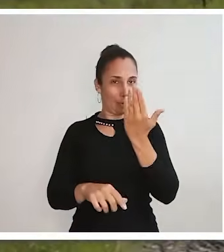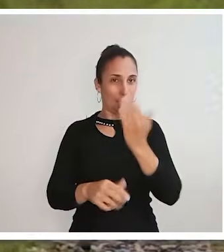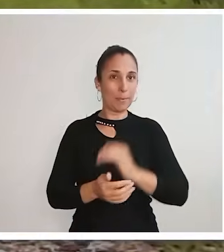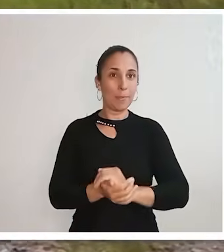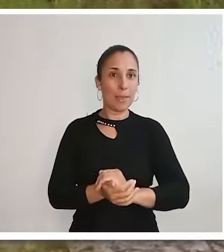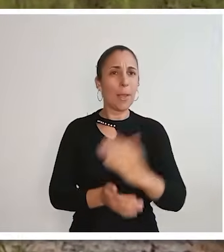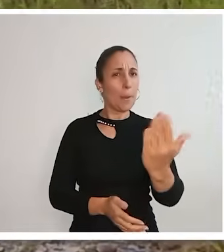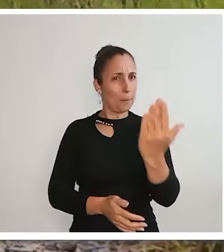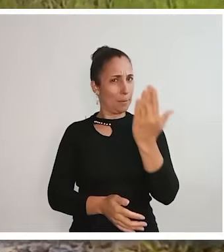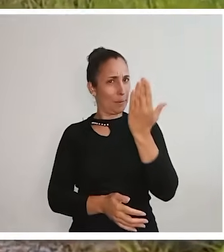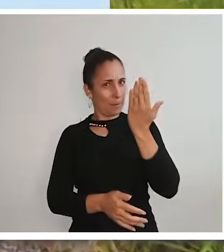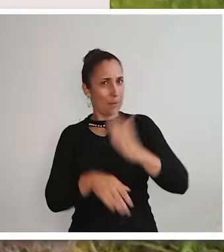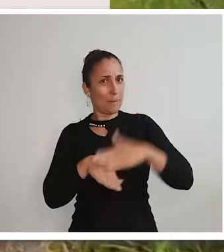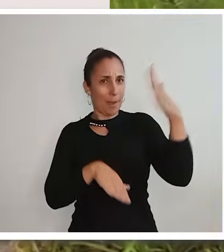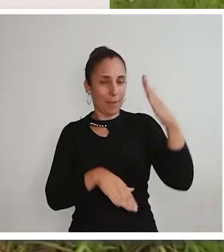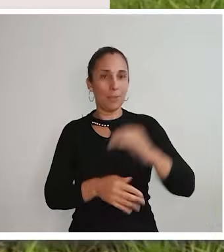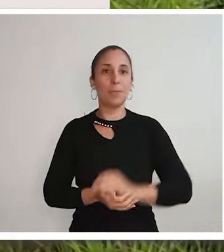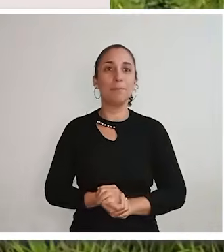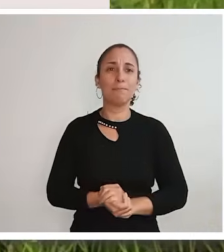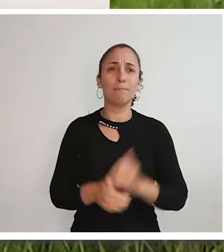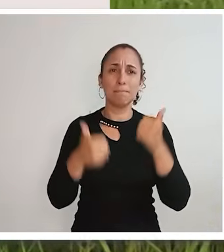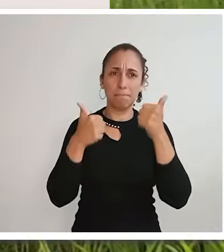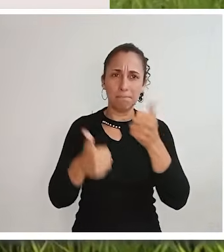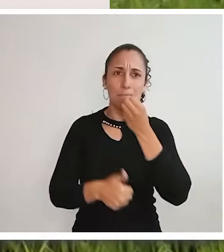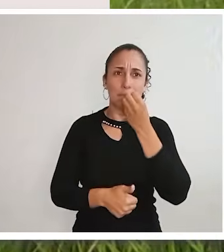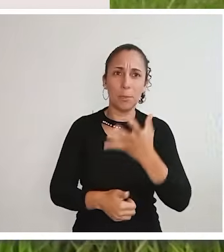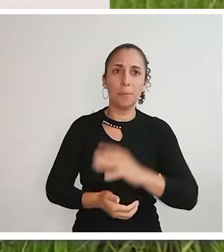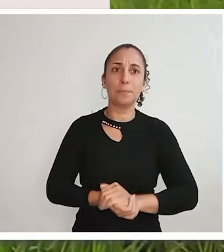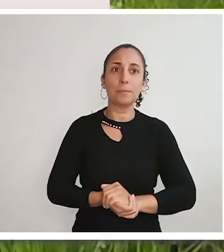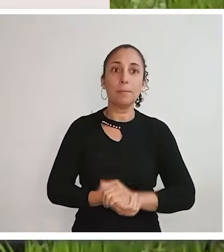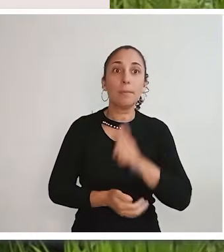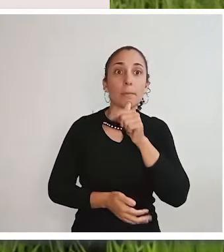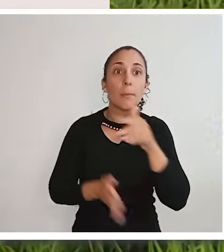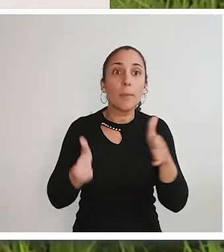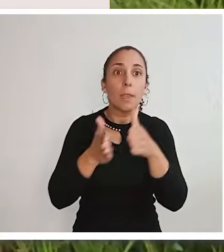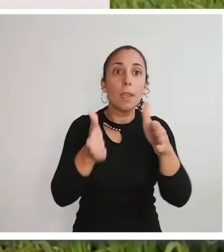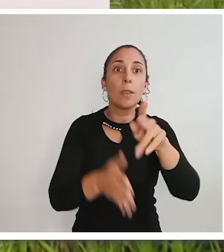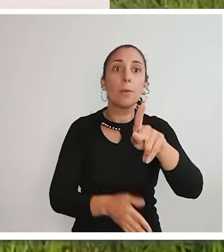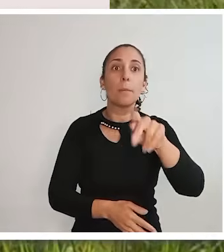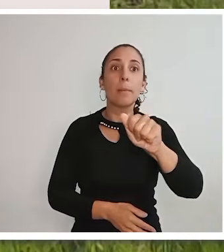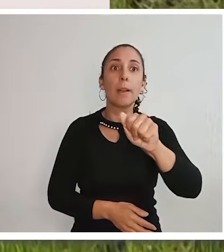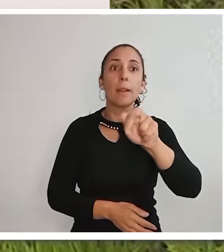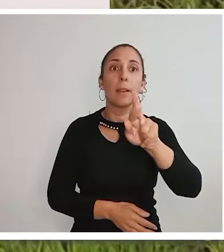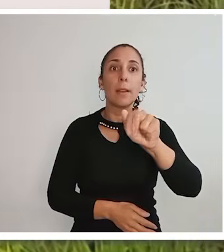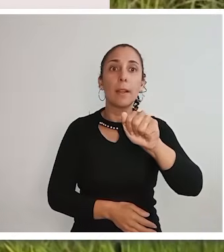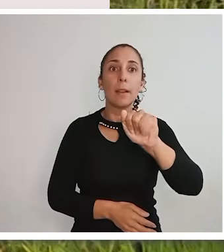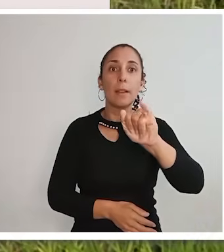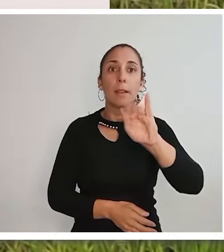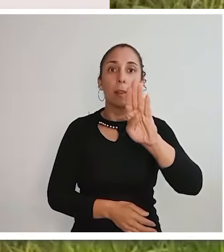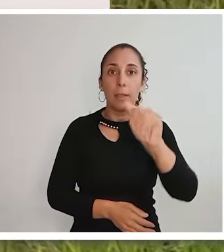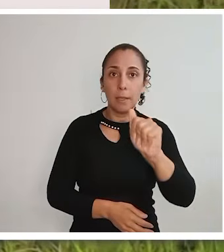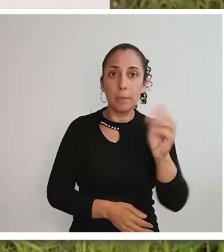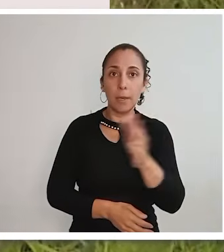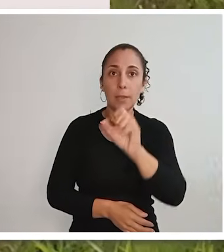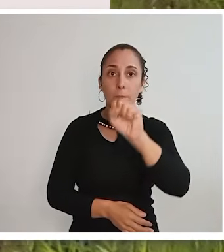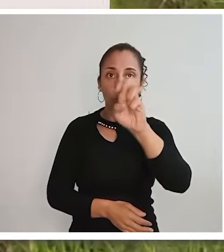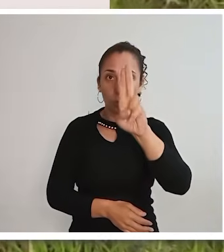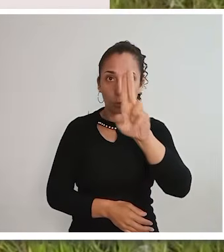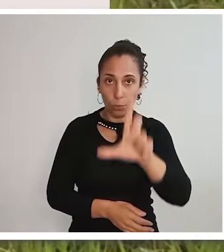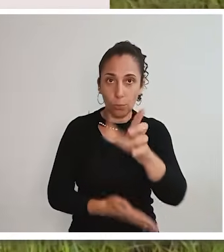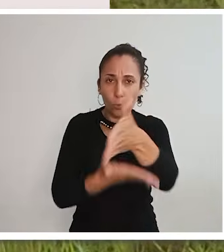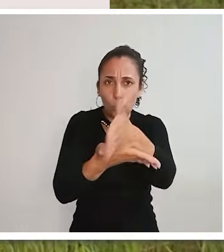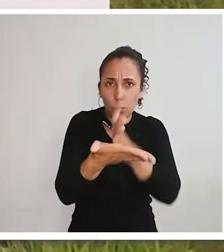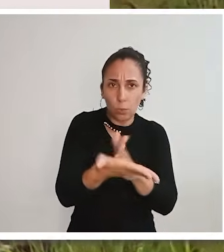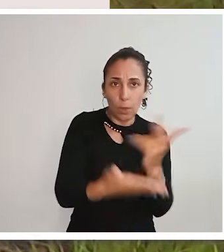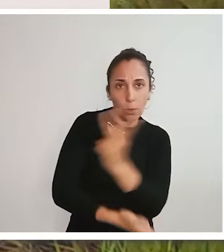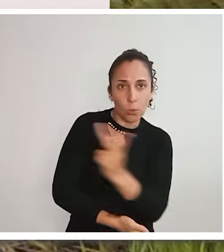pouquinho mais um pouquinho, mais um pouquinho. Aí, tá bom. Como eu já falei, nesse trecho é o Rio Paraíba do